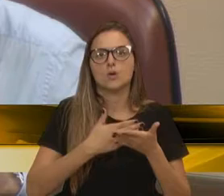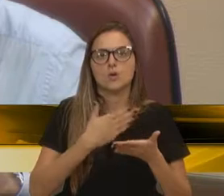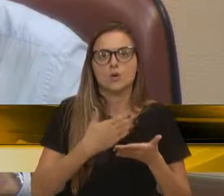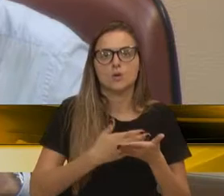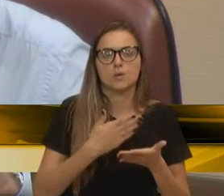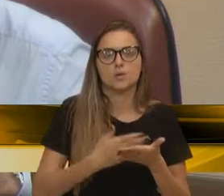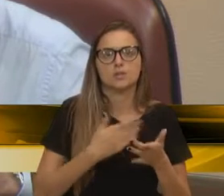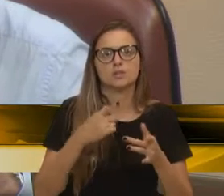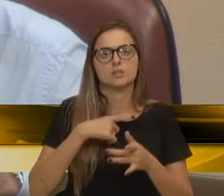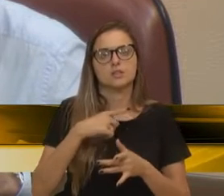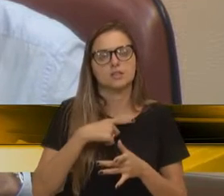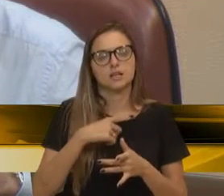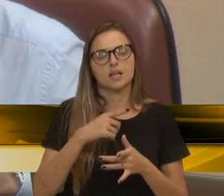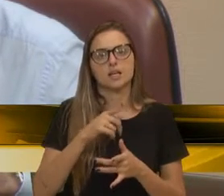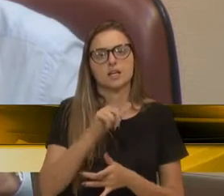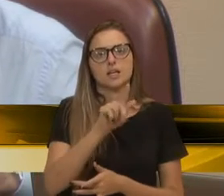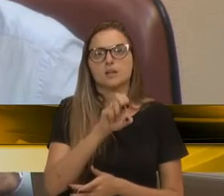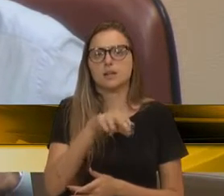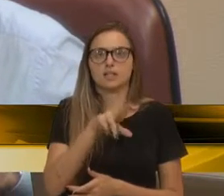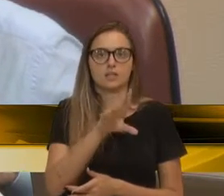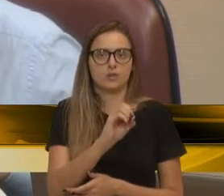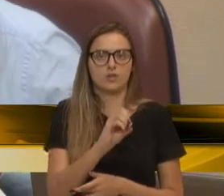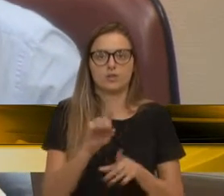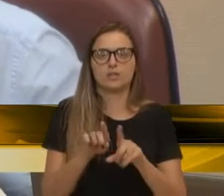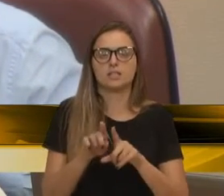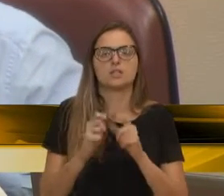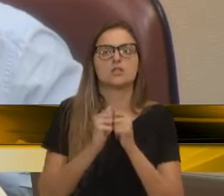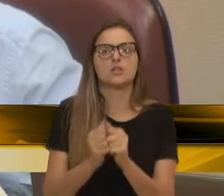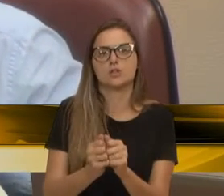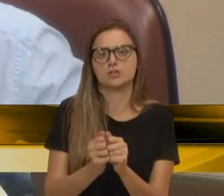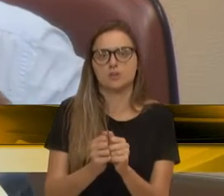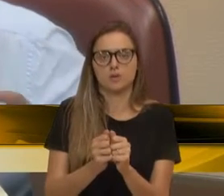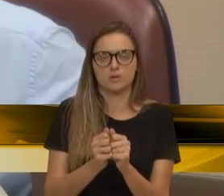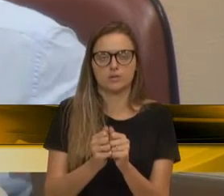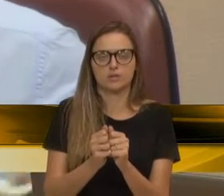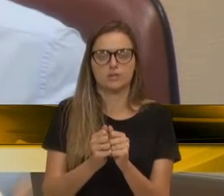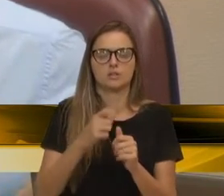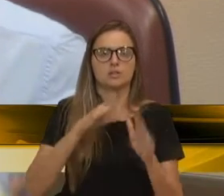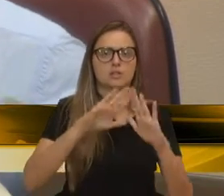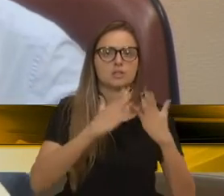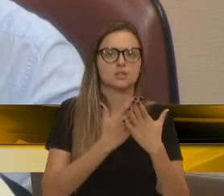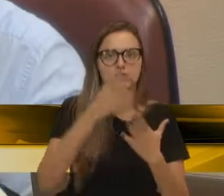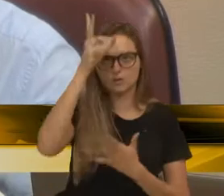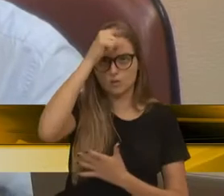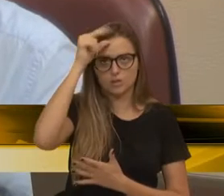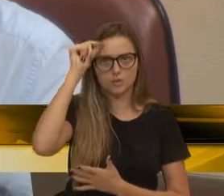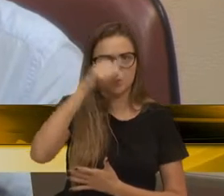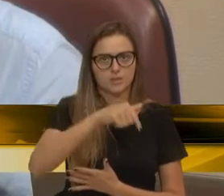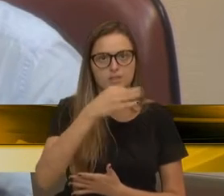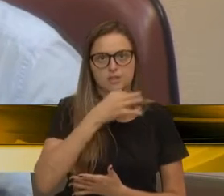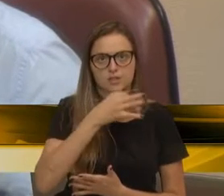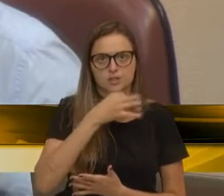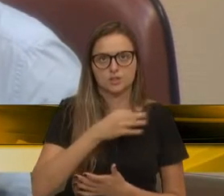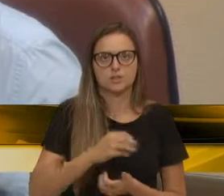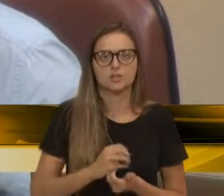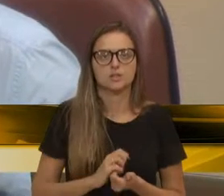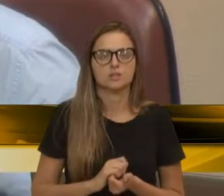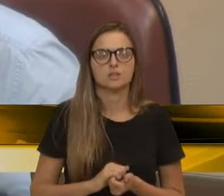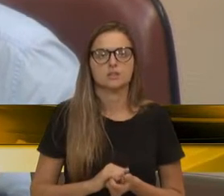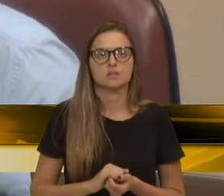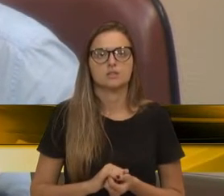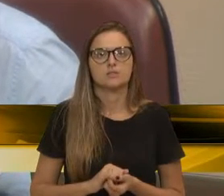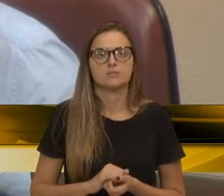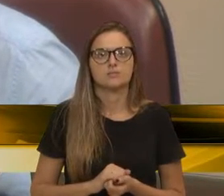ideologia de gênero ou identidade de gênero nas escolas municipais de caxias do sul artigo 2º